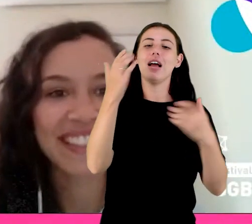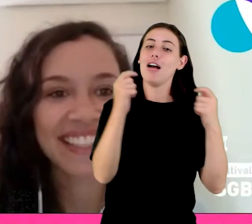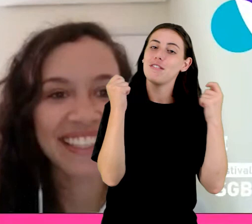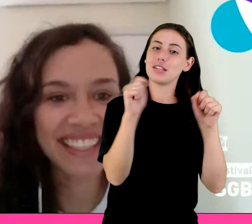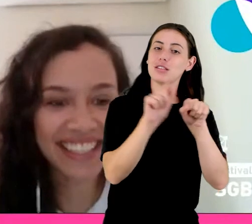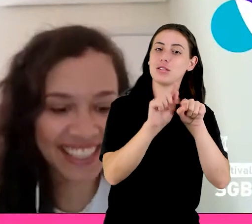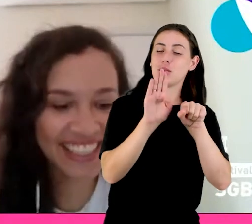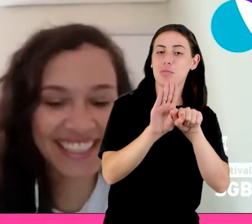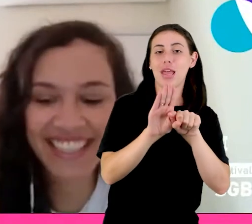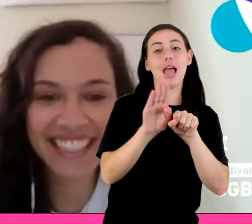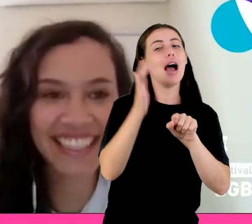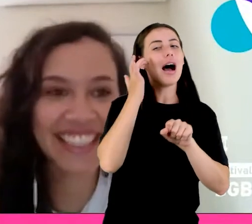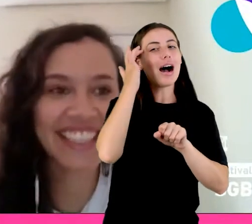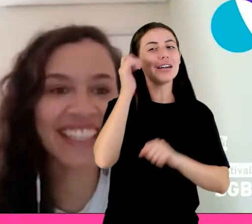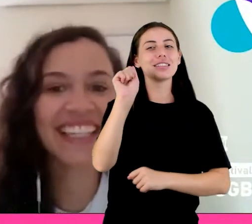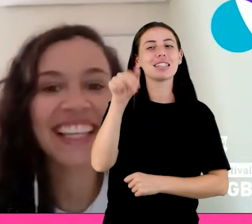quem tá todo mundo aqui, gente.